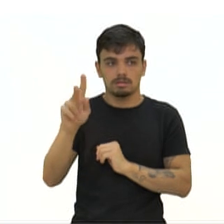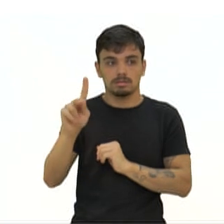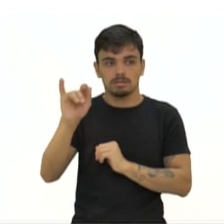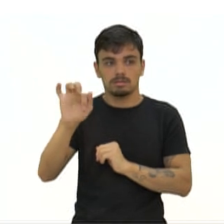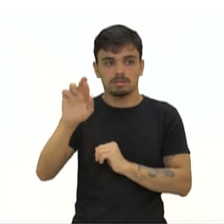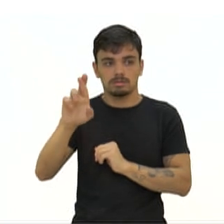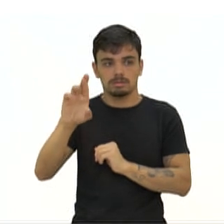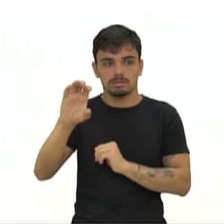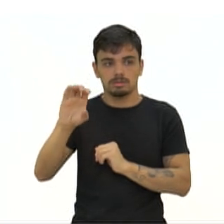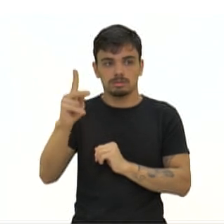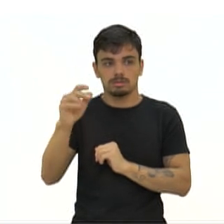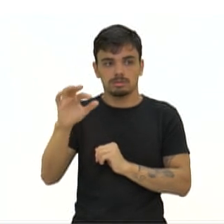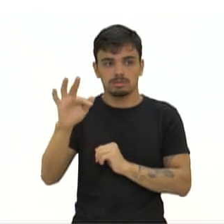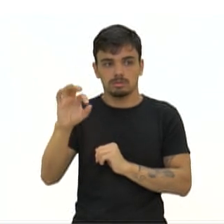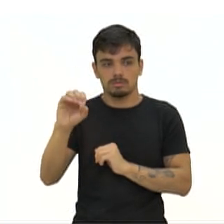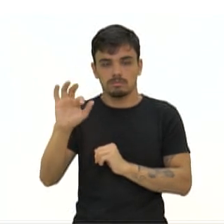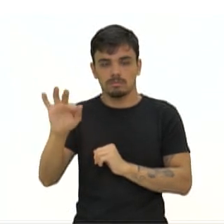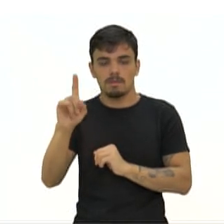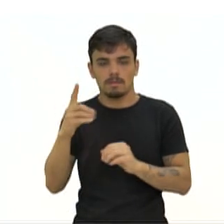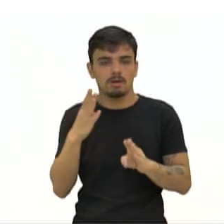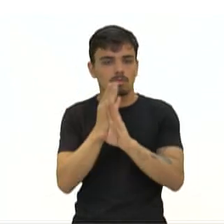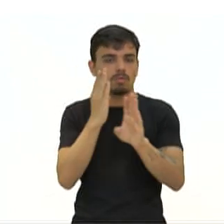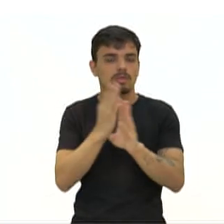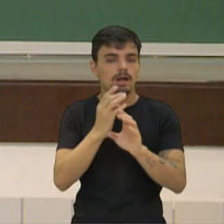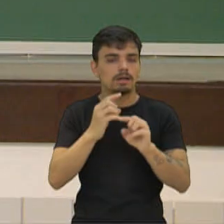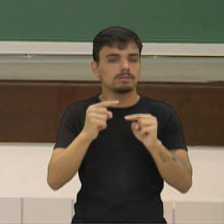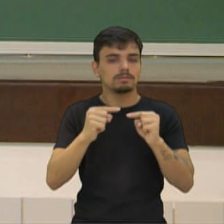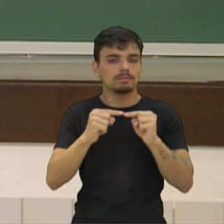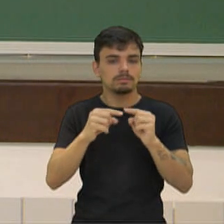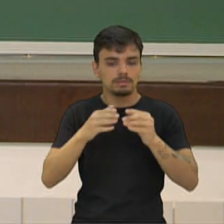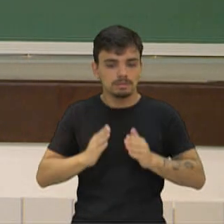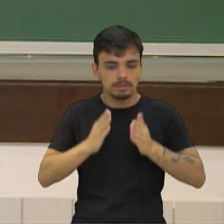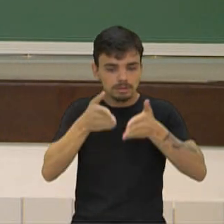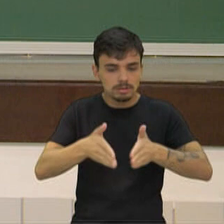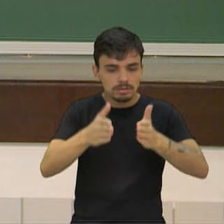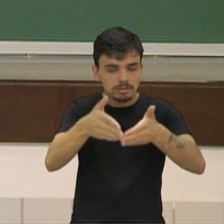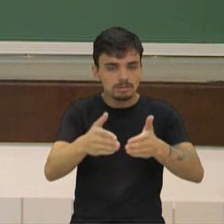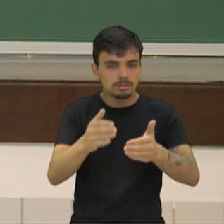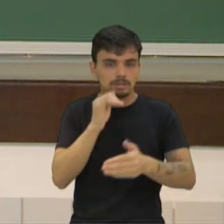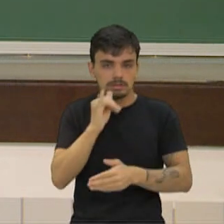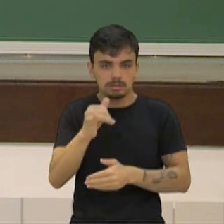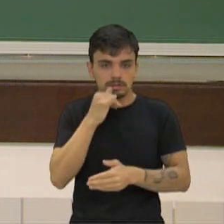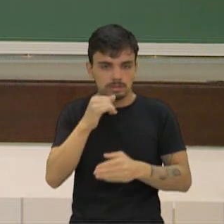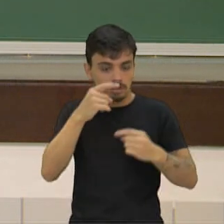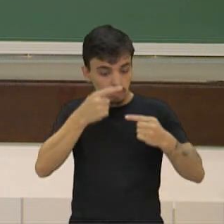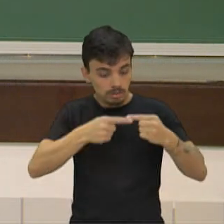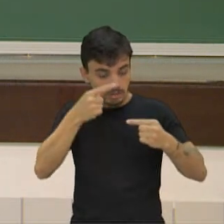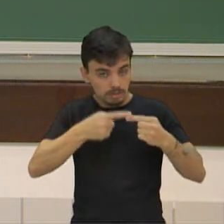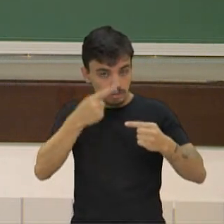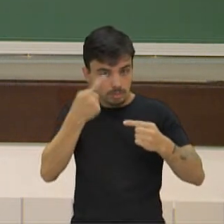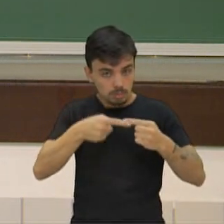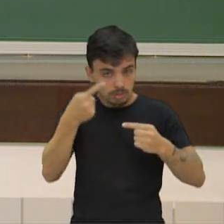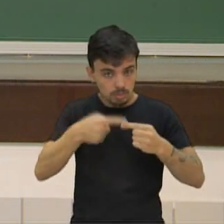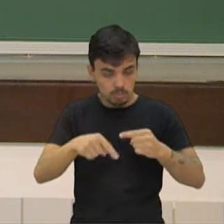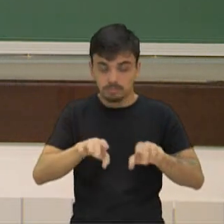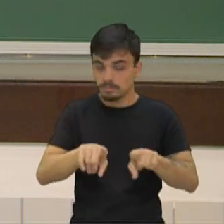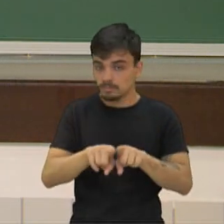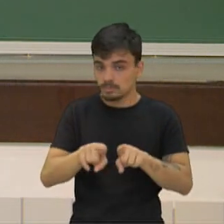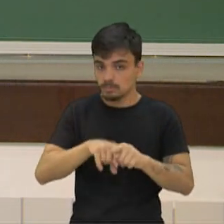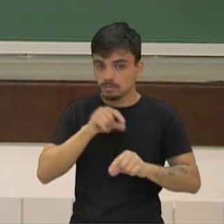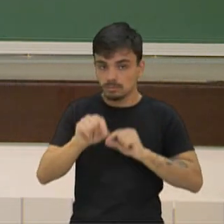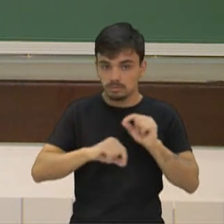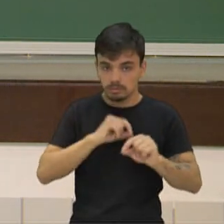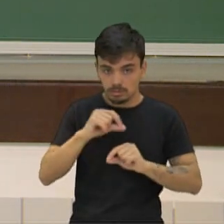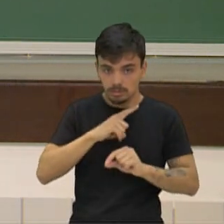extremamente importantes para você analisar circuitos. Se alguém aí de casa for fazer engenharia, vai ver essas